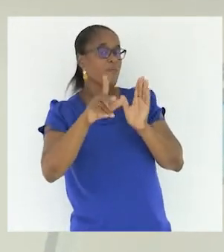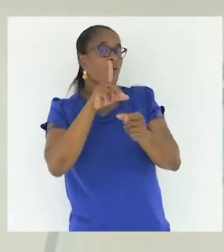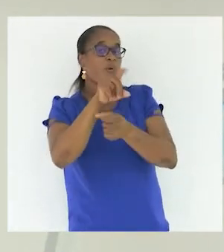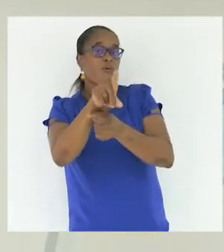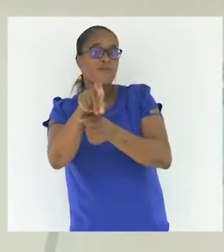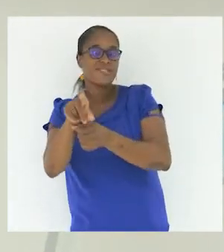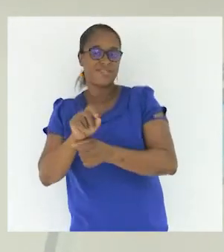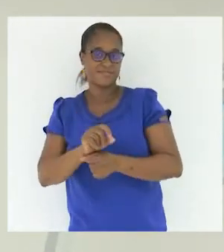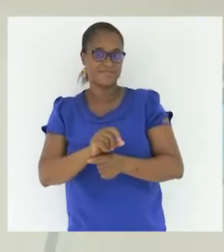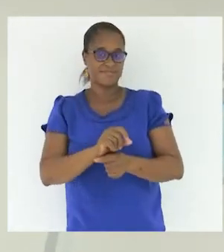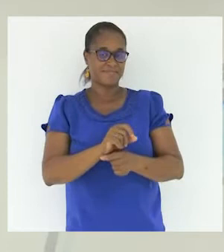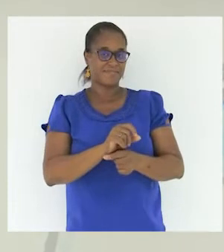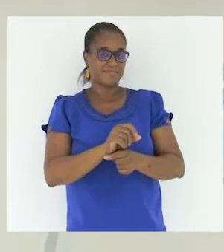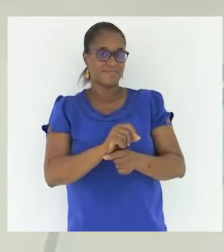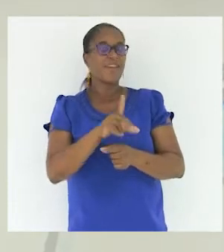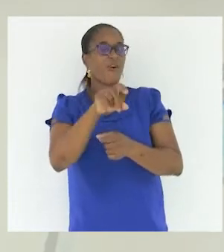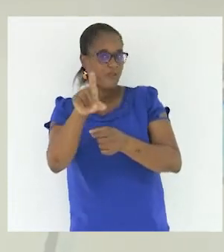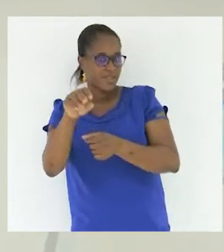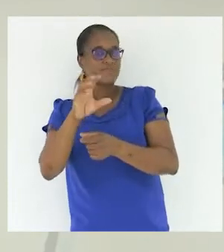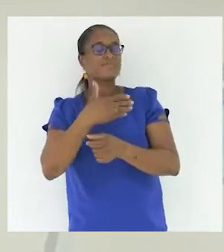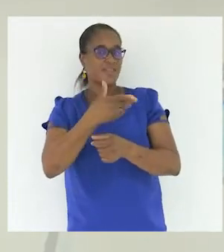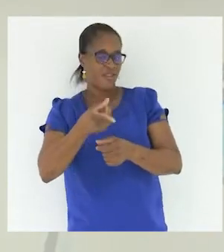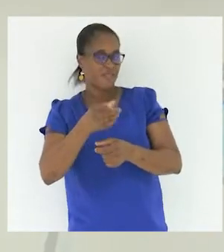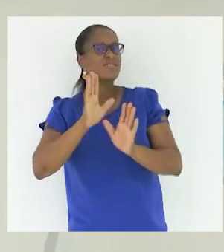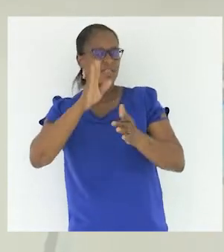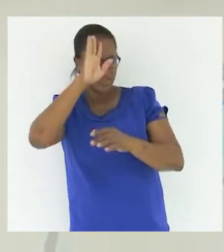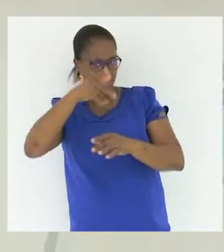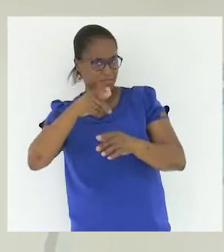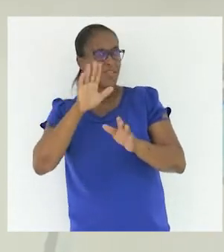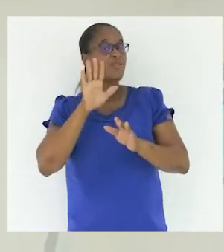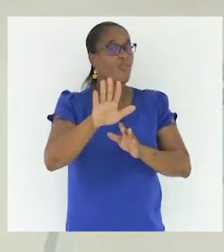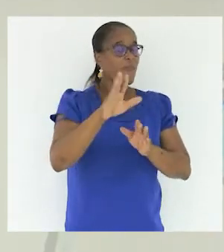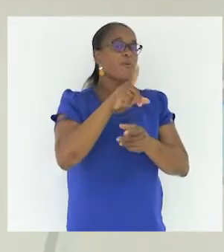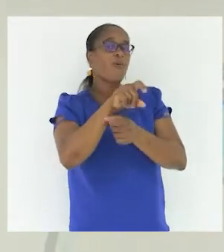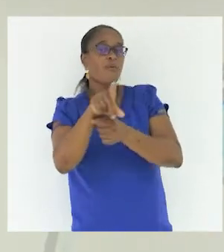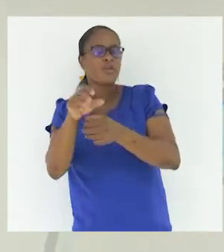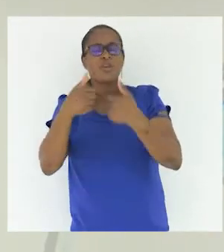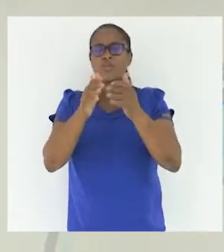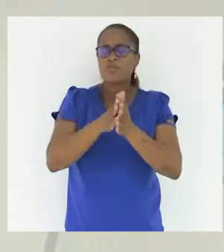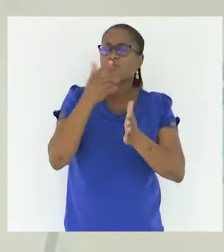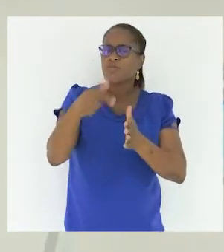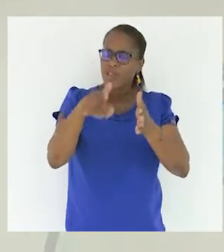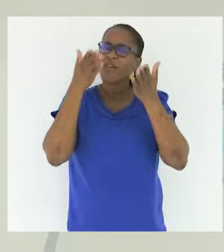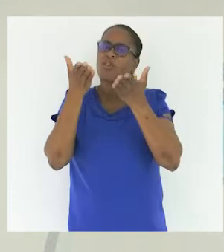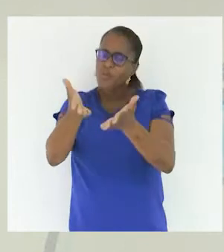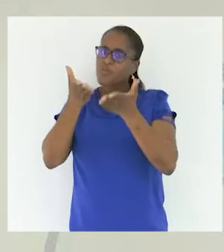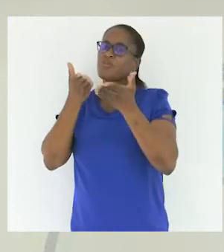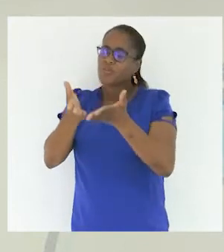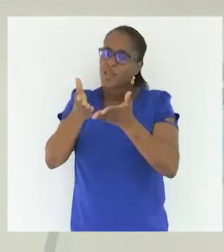Covid. É Covid-19, já sabemos. Stop Covid. Todos temos de contribuir